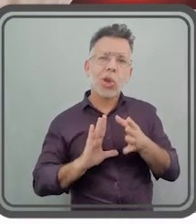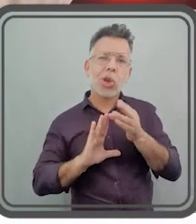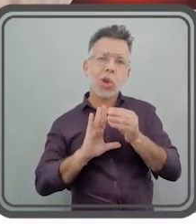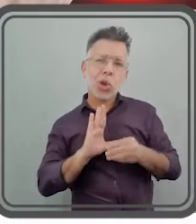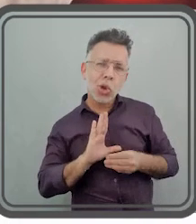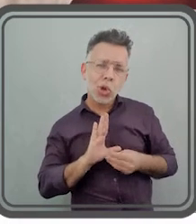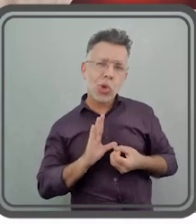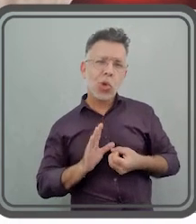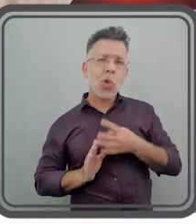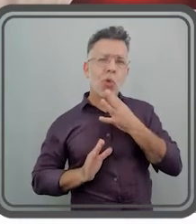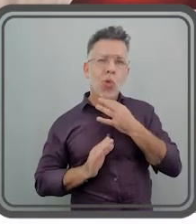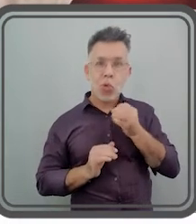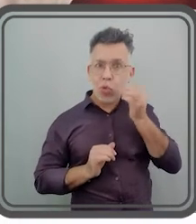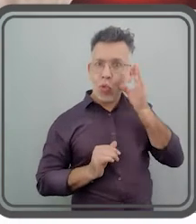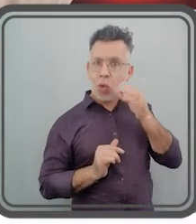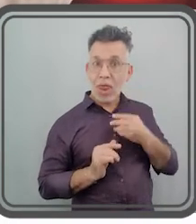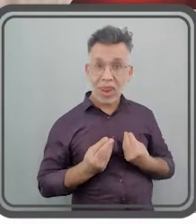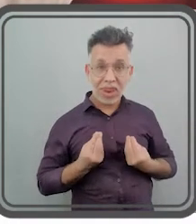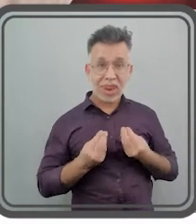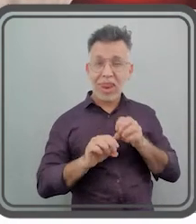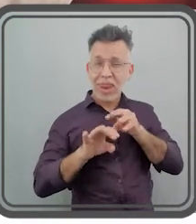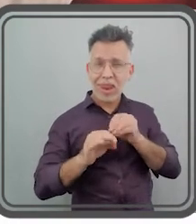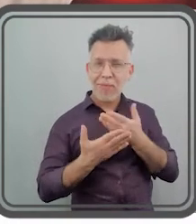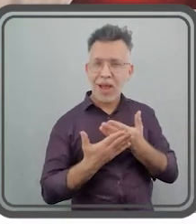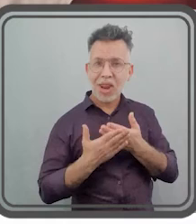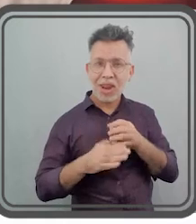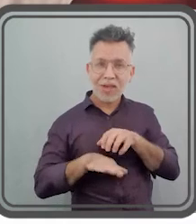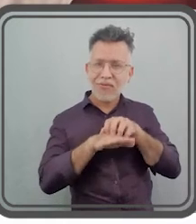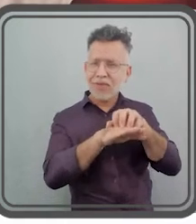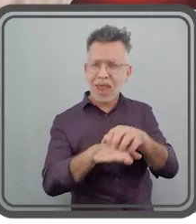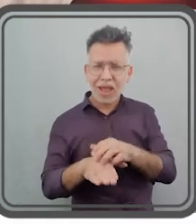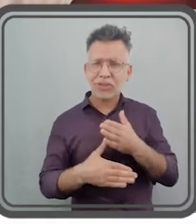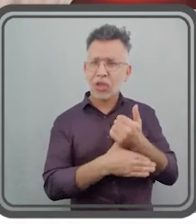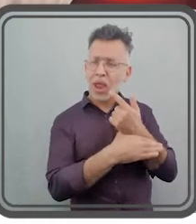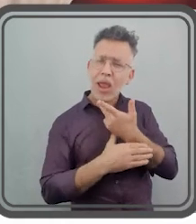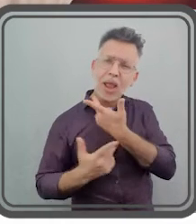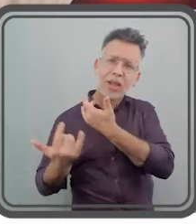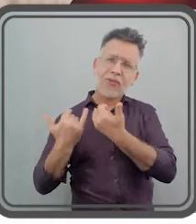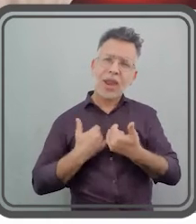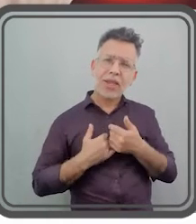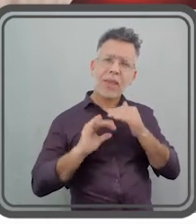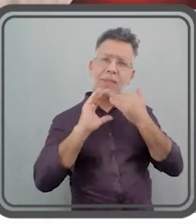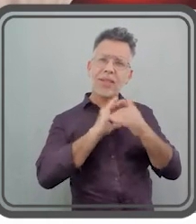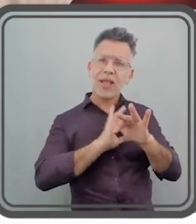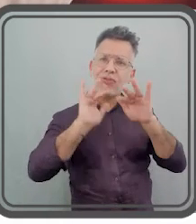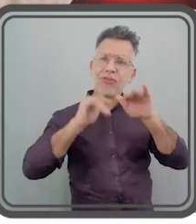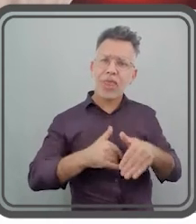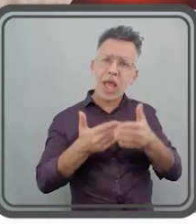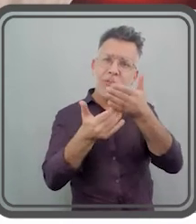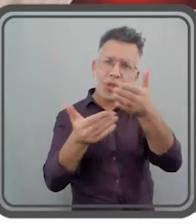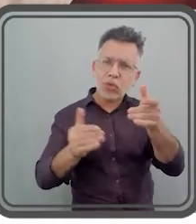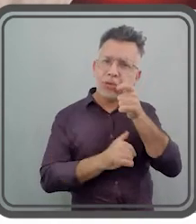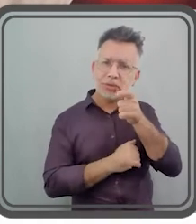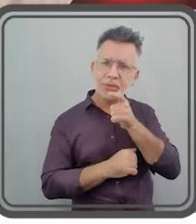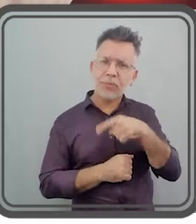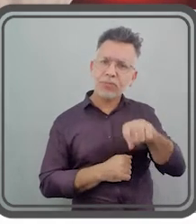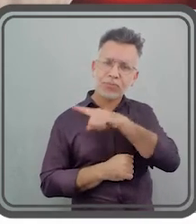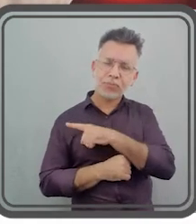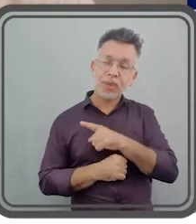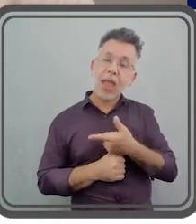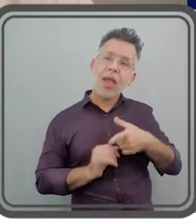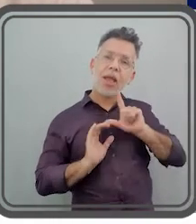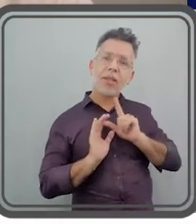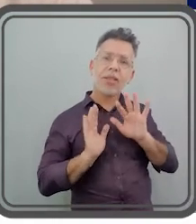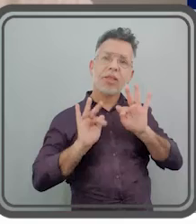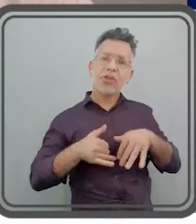não é uma aula de viagens e tecnologia para o pessoal que eu pedi que você deve considerações finais aí para nossa audiência a